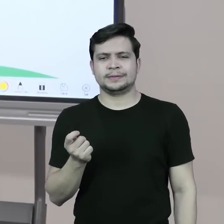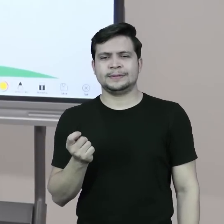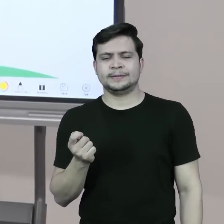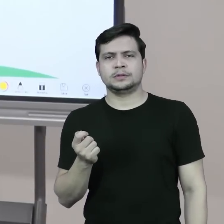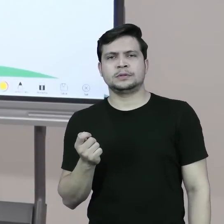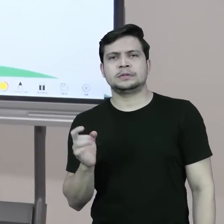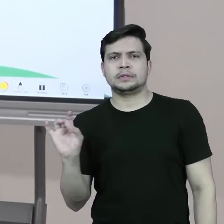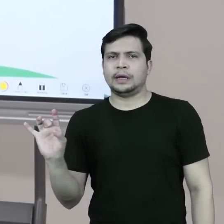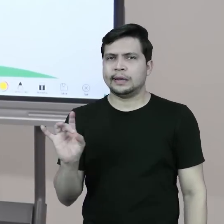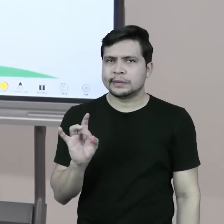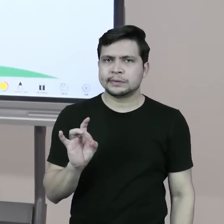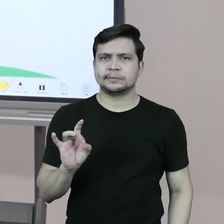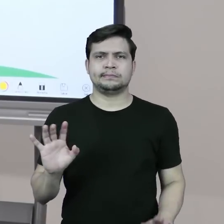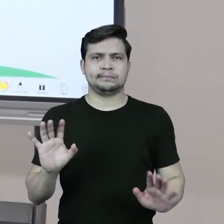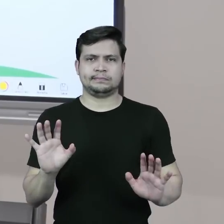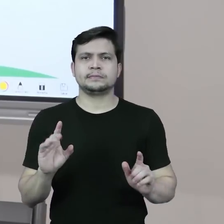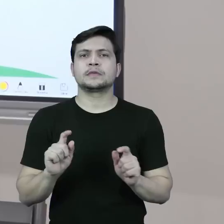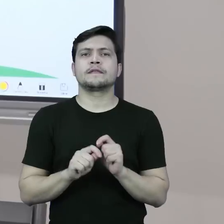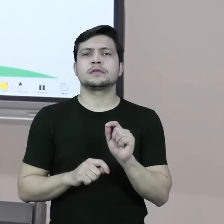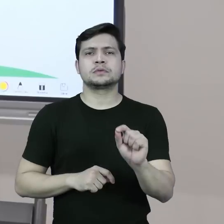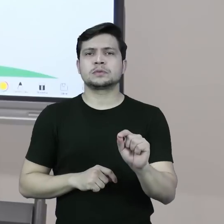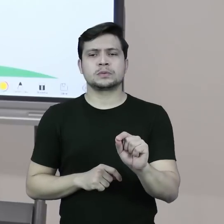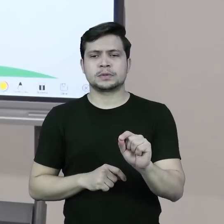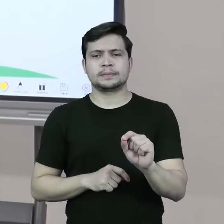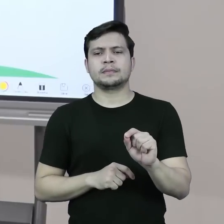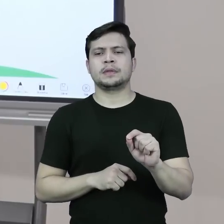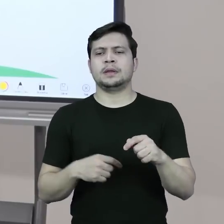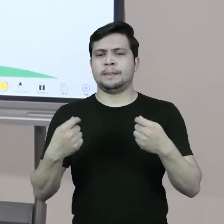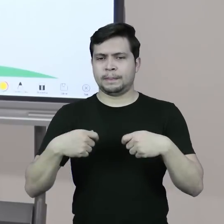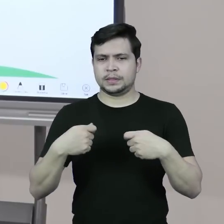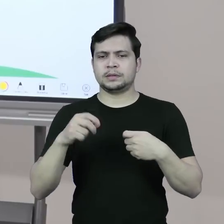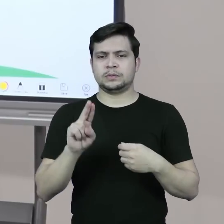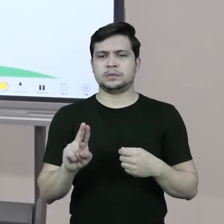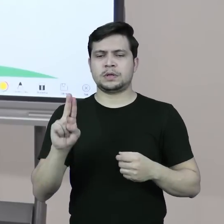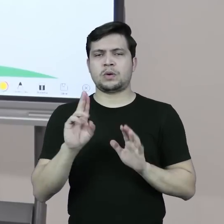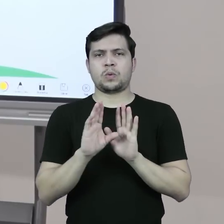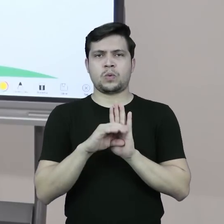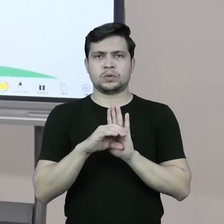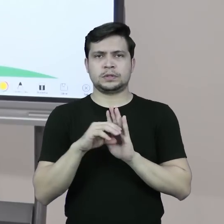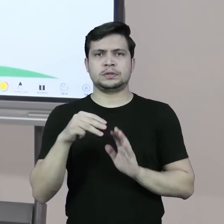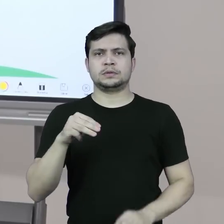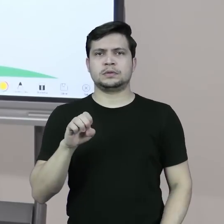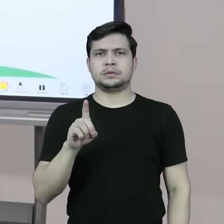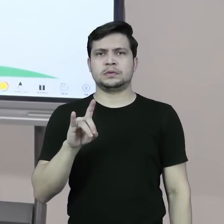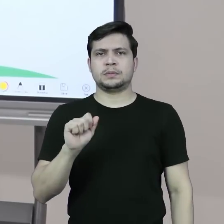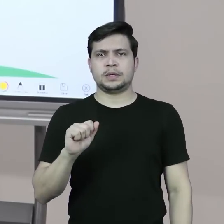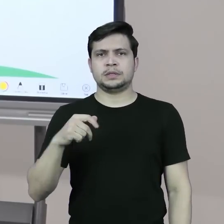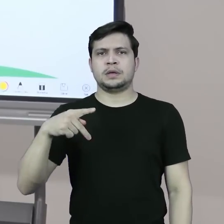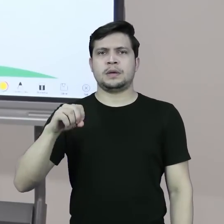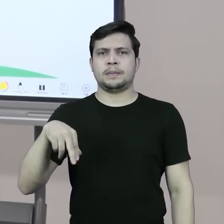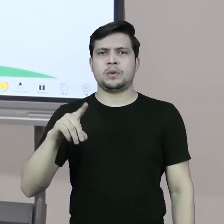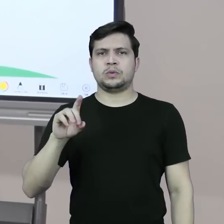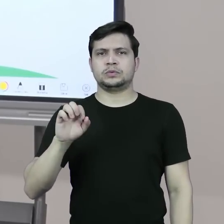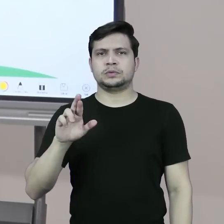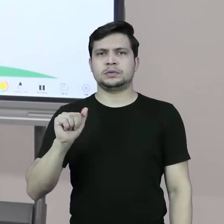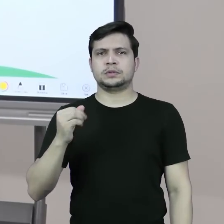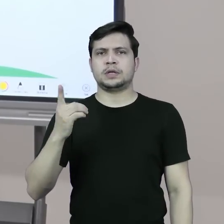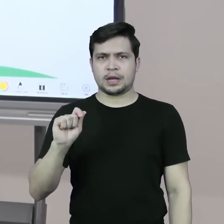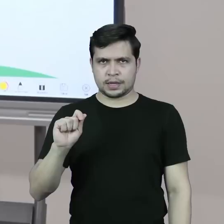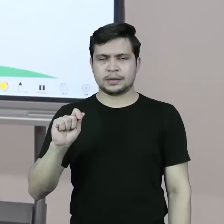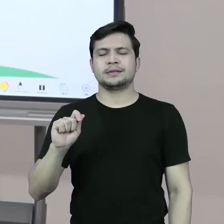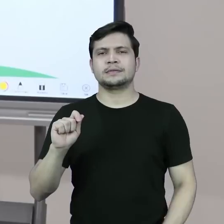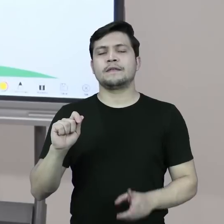fez anteriormente, vezes a quantidade que ele aparece, dividido pelo total de elementos.